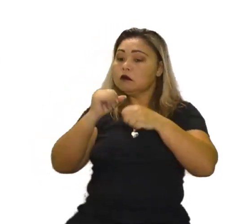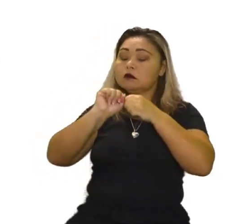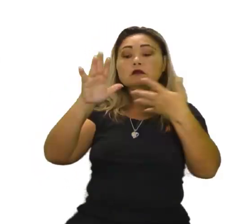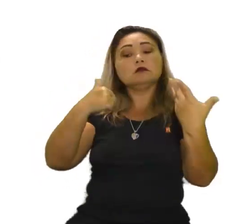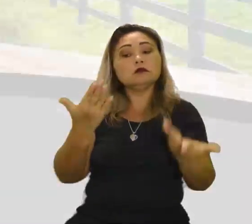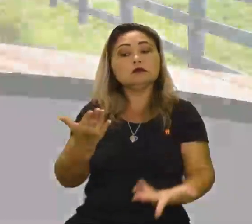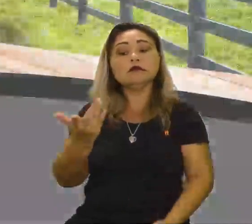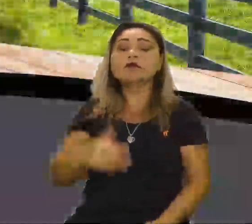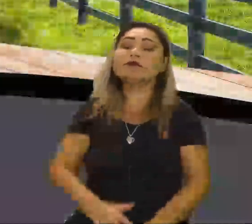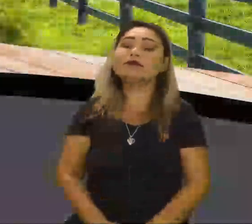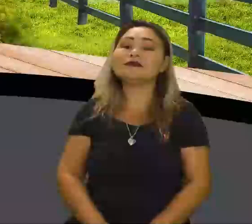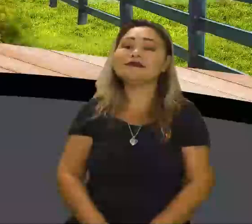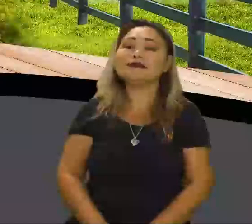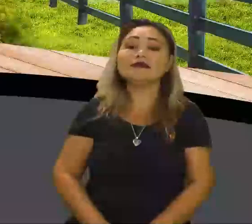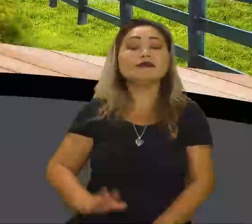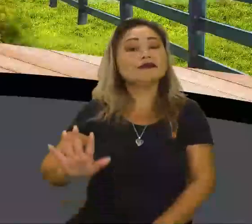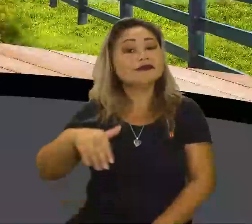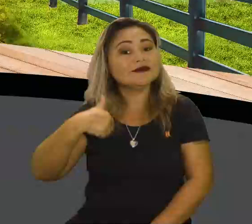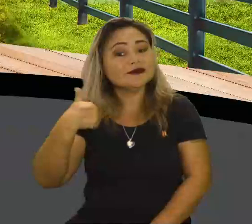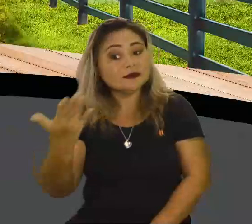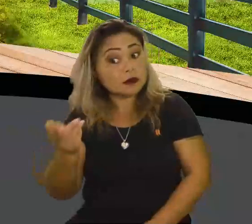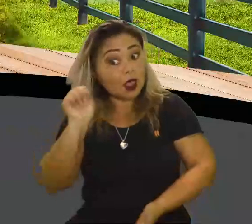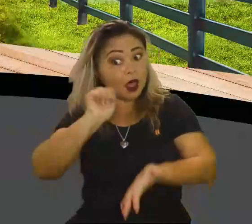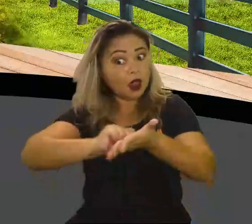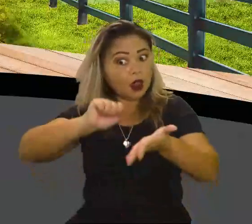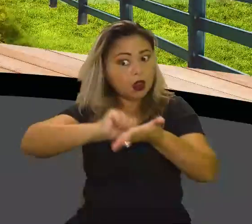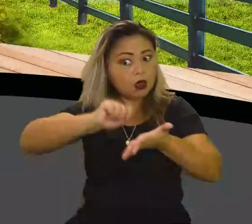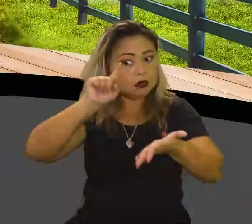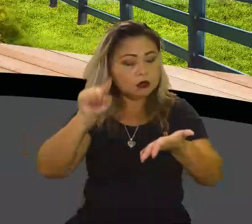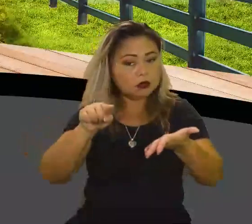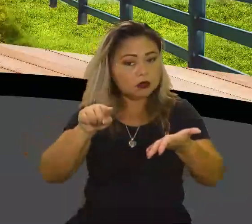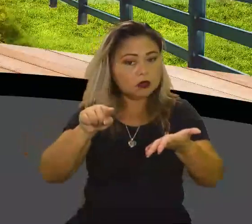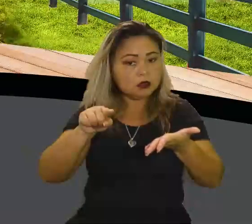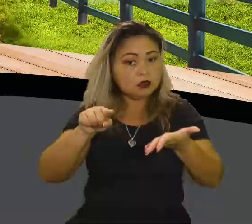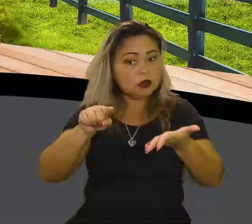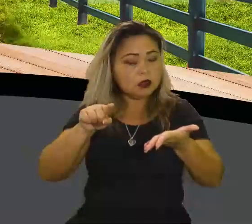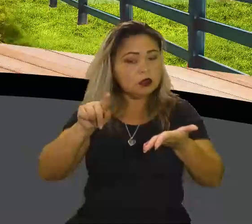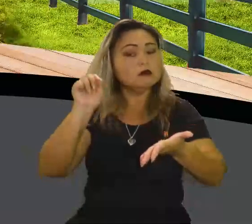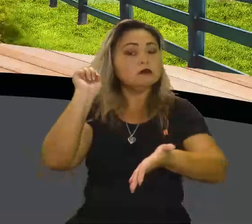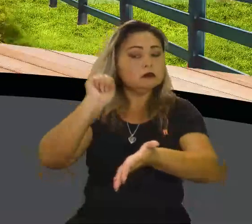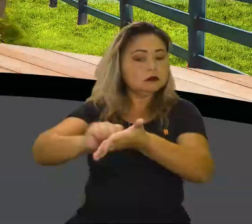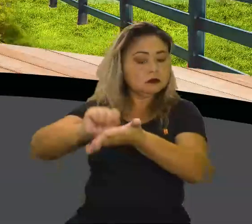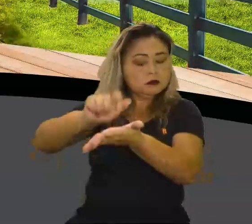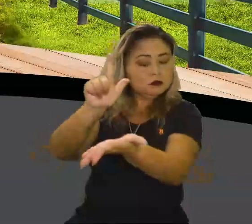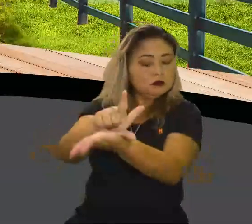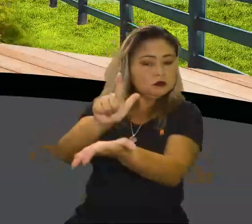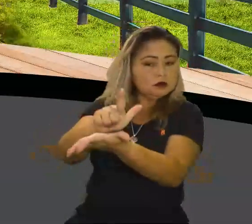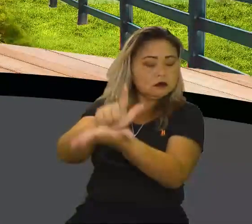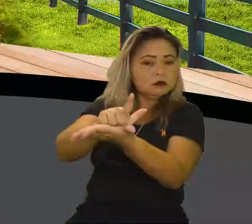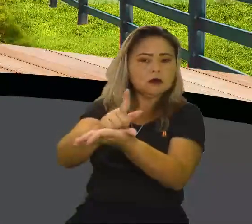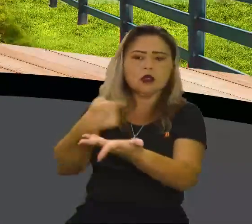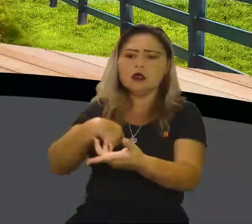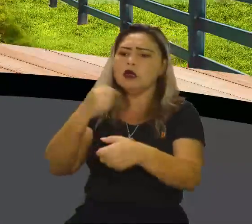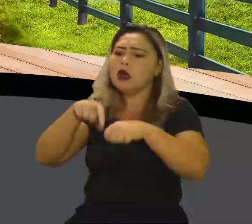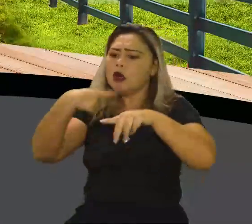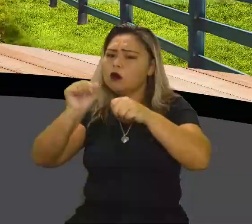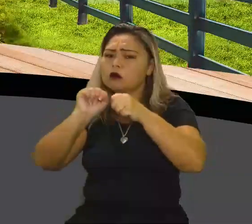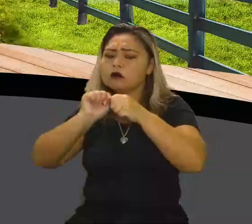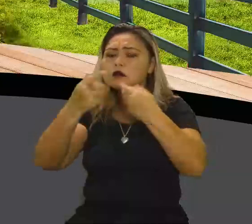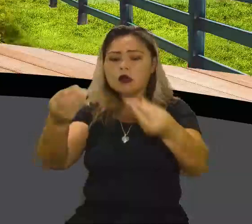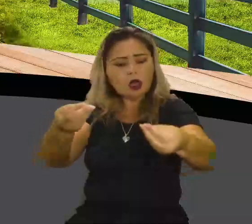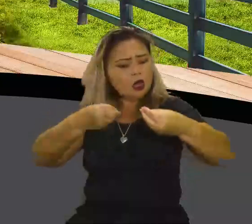Meus queridos, anota aí. Escreve no papelzinho. Esse pessoal está doido, a gente